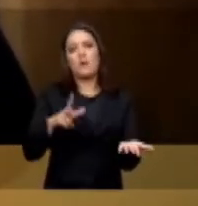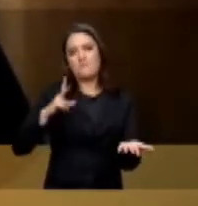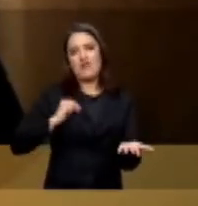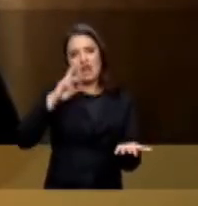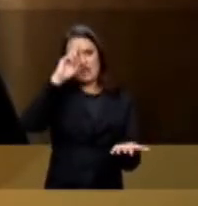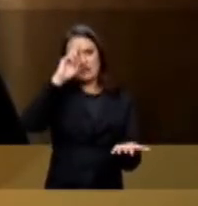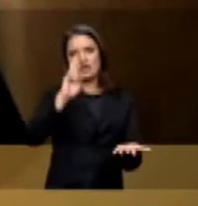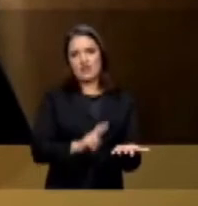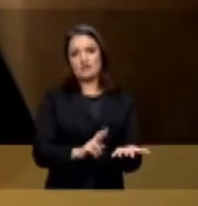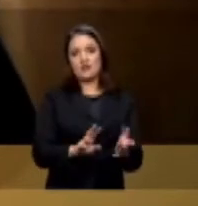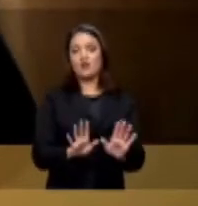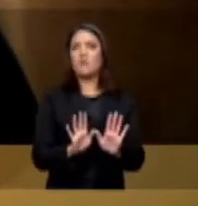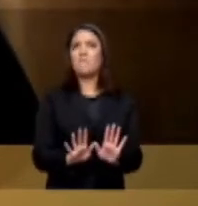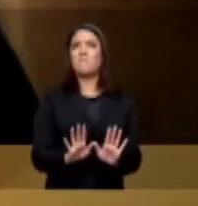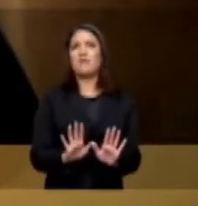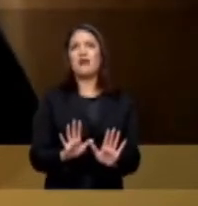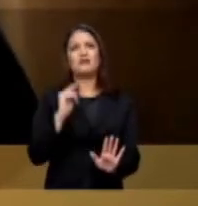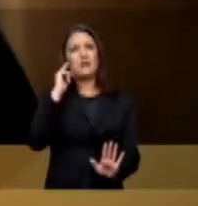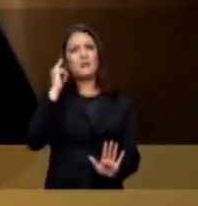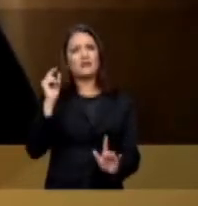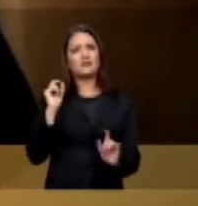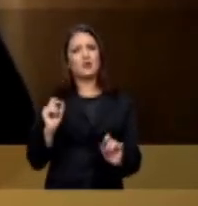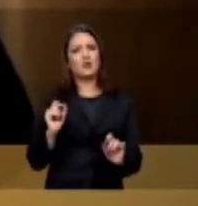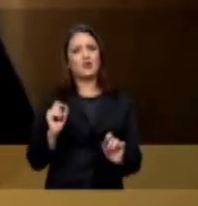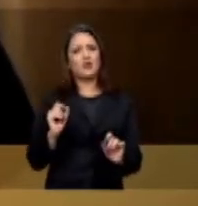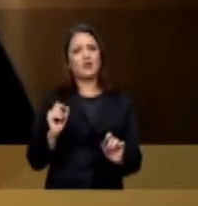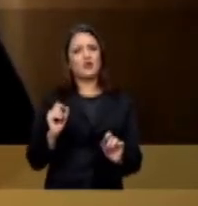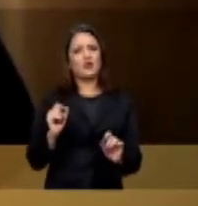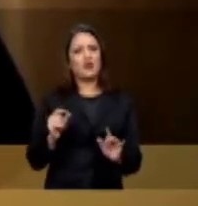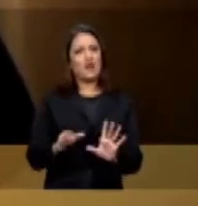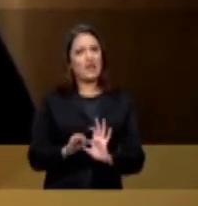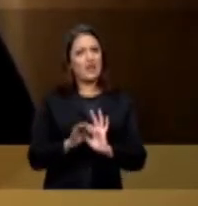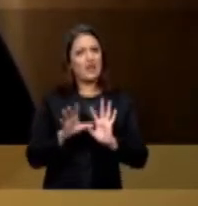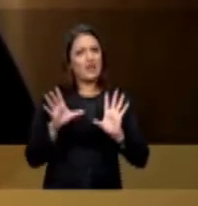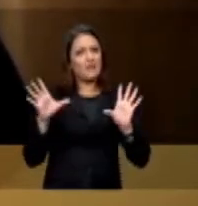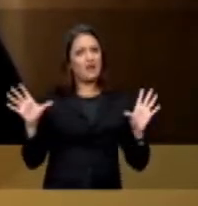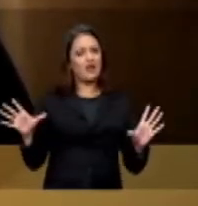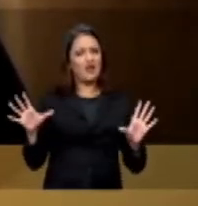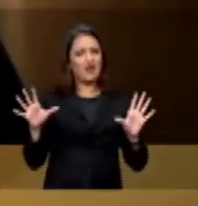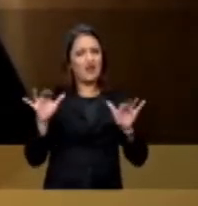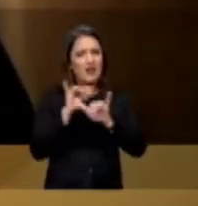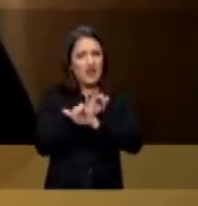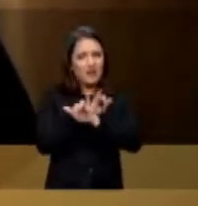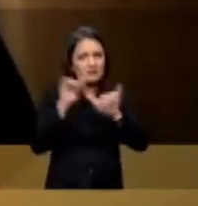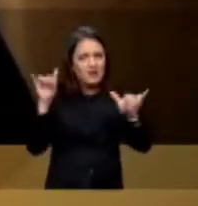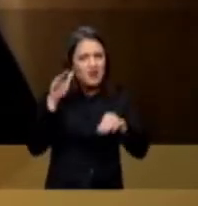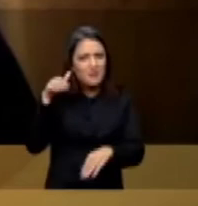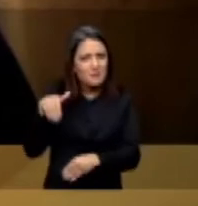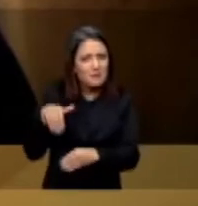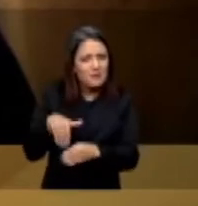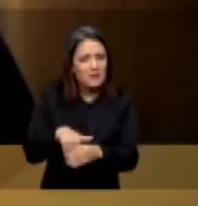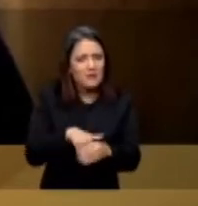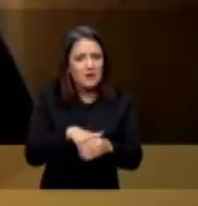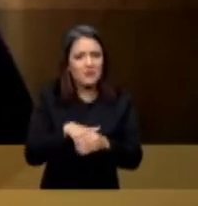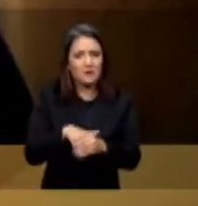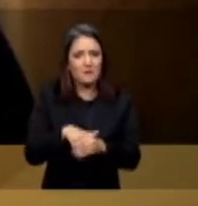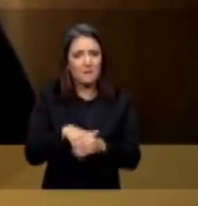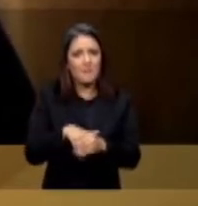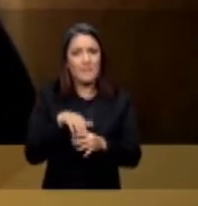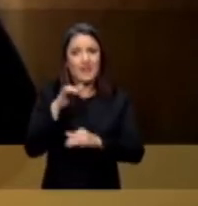respeito. Mas imaginarmos que a liberação de propaganda eleitoral